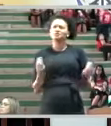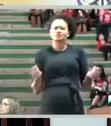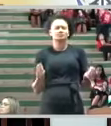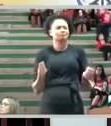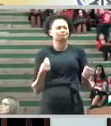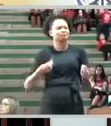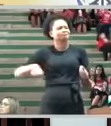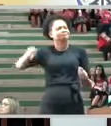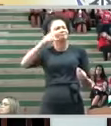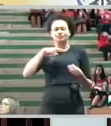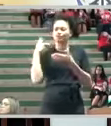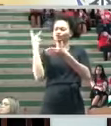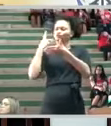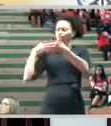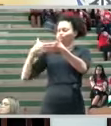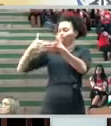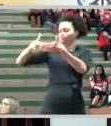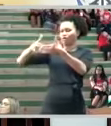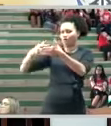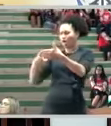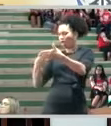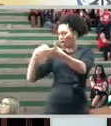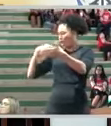atrás de nós tem uma história de conhecimento.